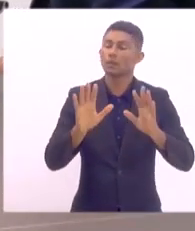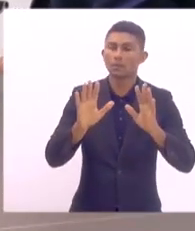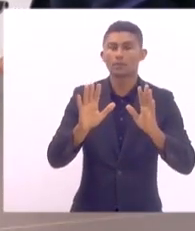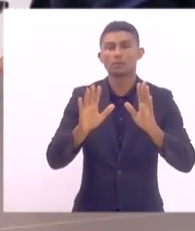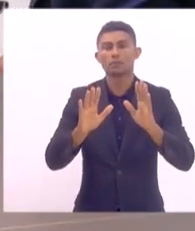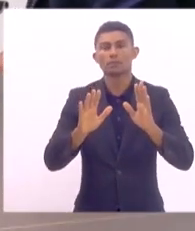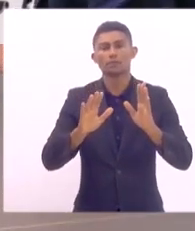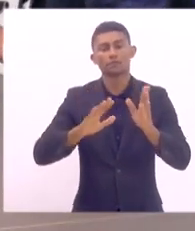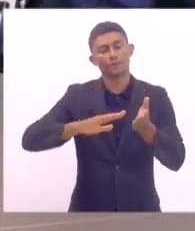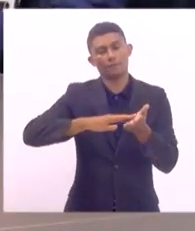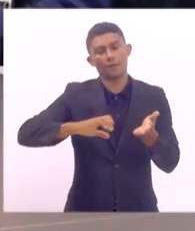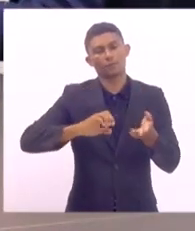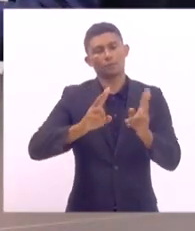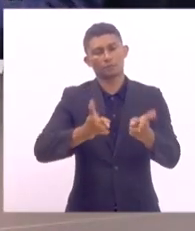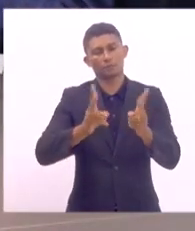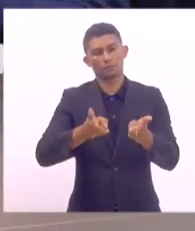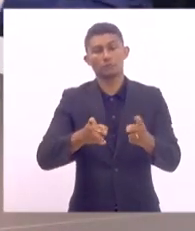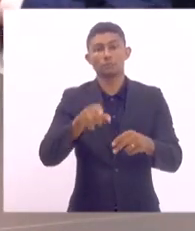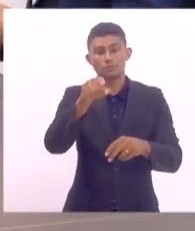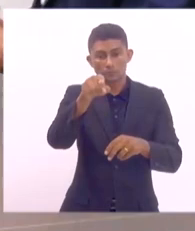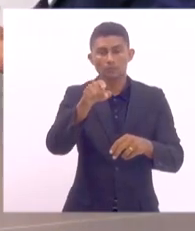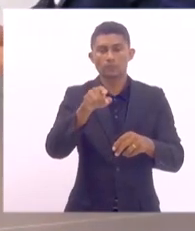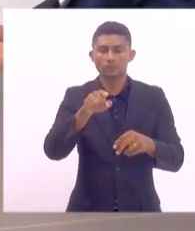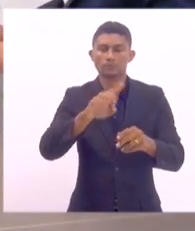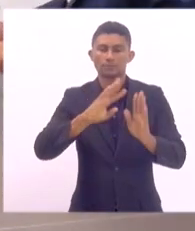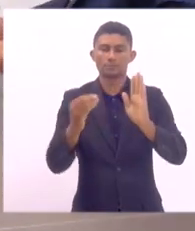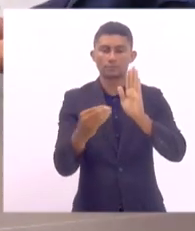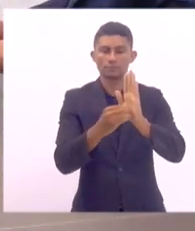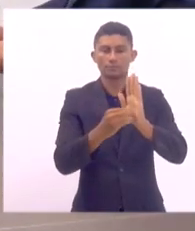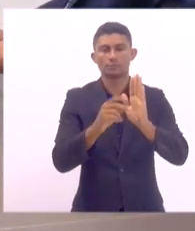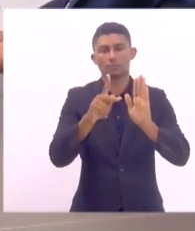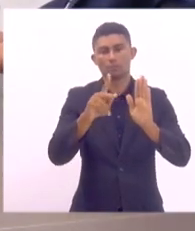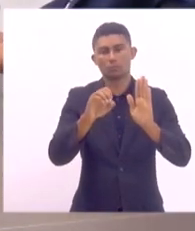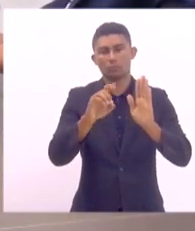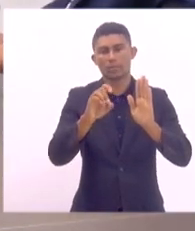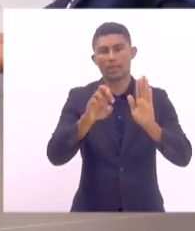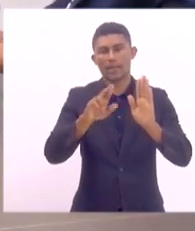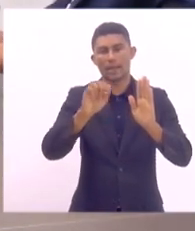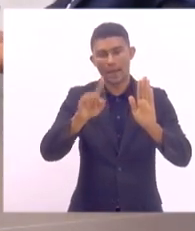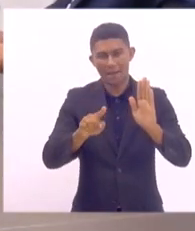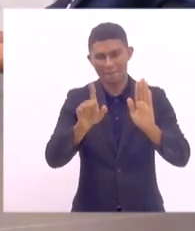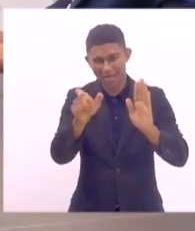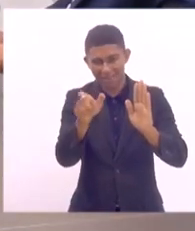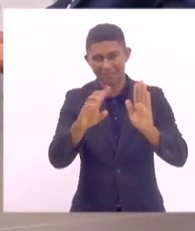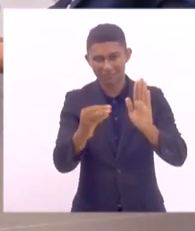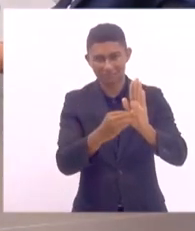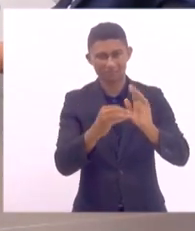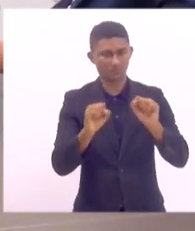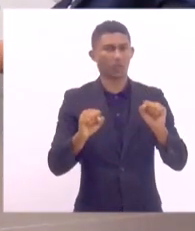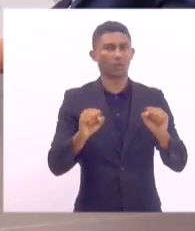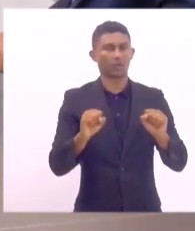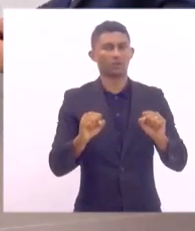o veto e Vossa Excelência apresentará um poderá. Pode ser assim, não?